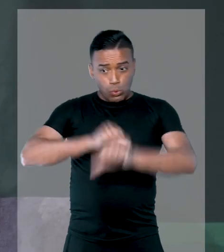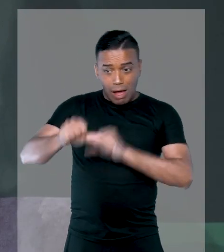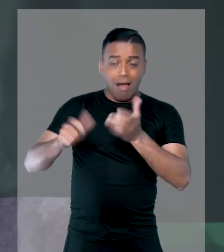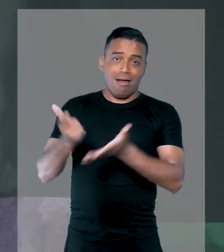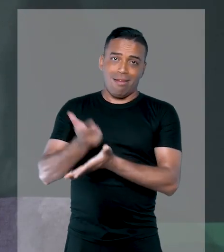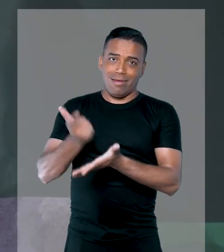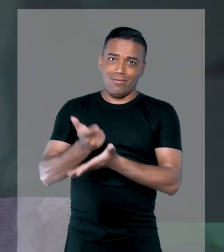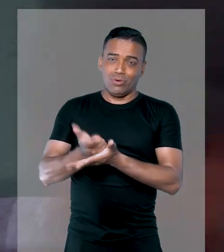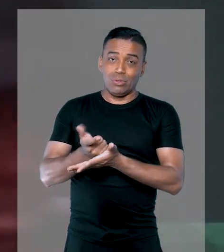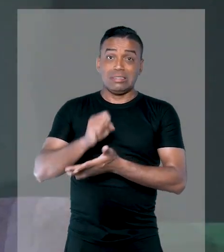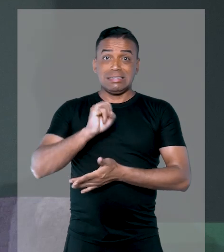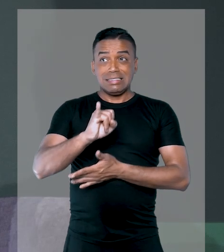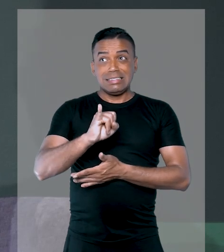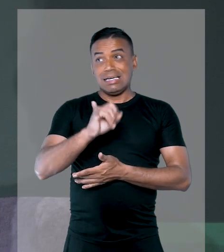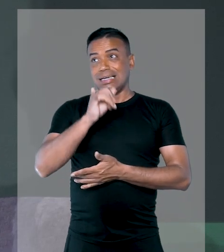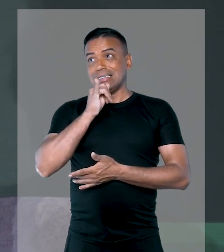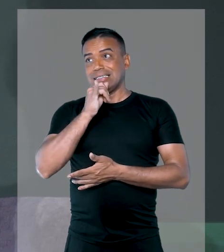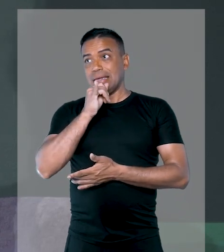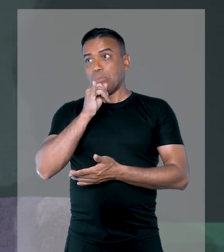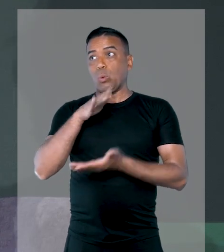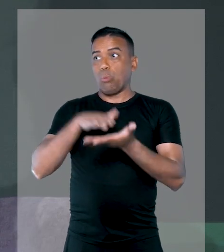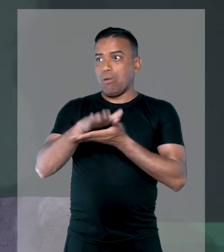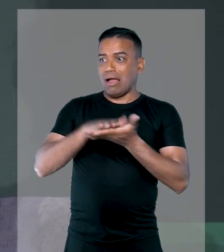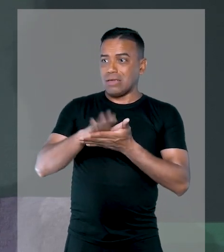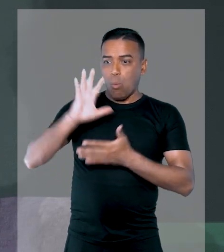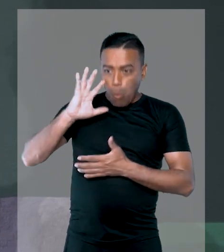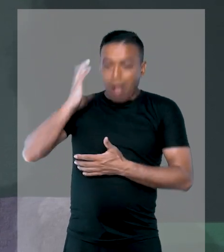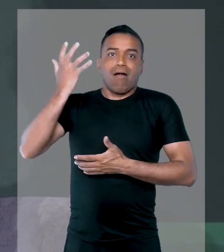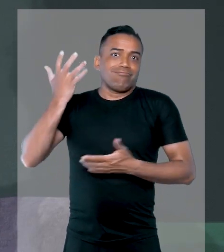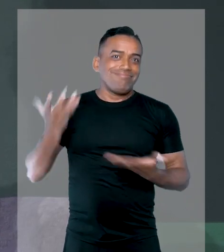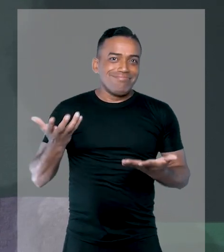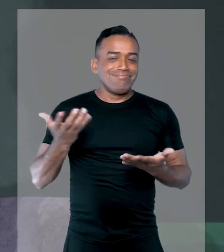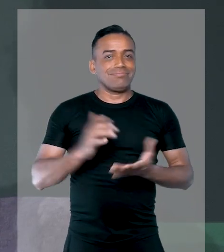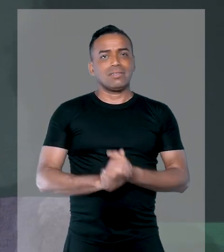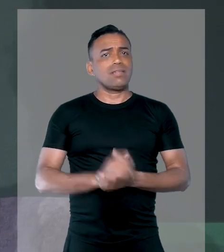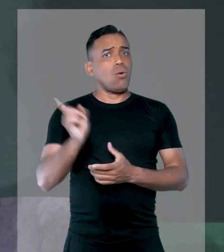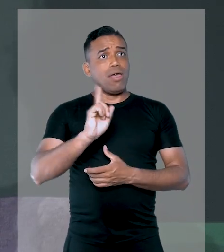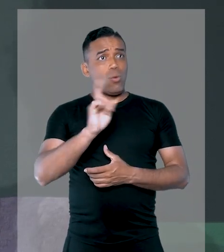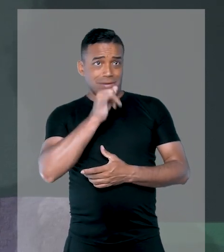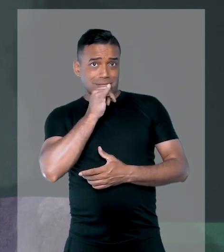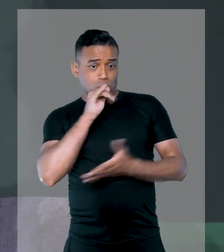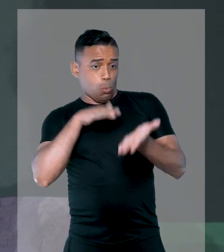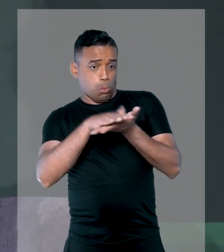livro. Mas e se isso viesse a ser publicado? Tanto que eu não publiquei